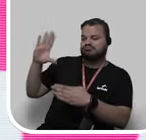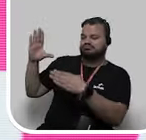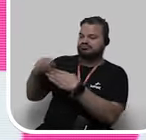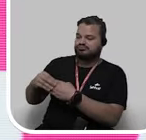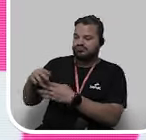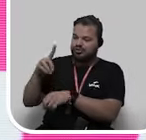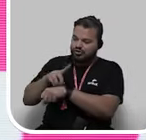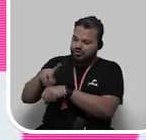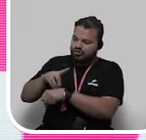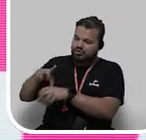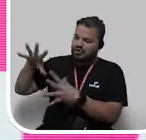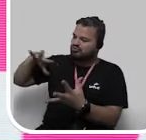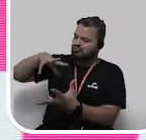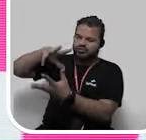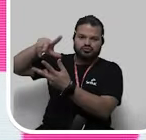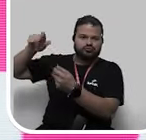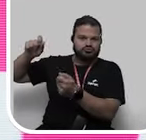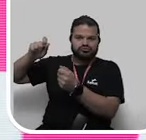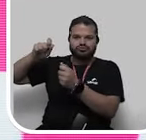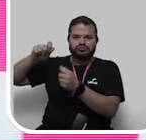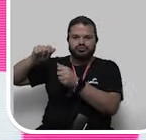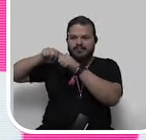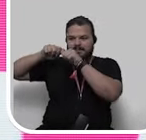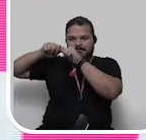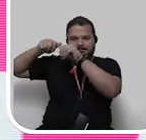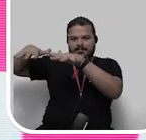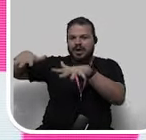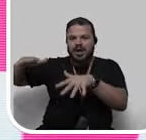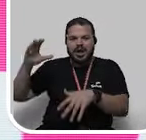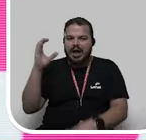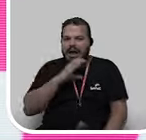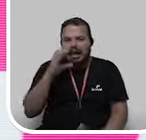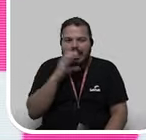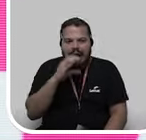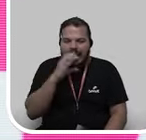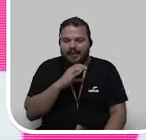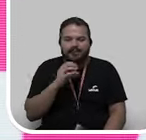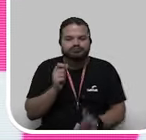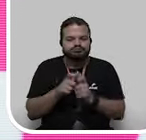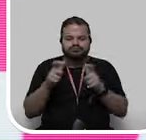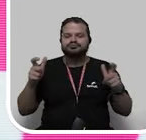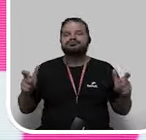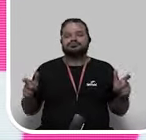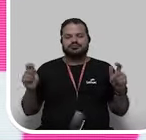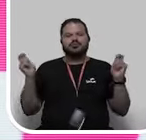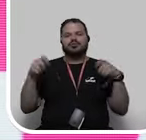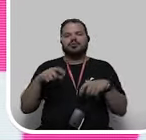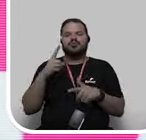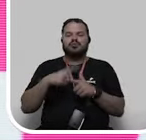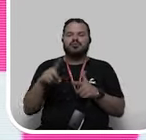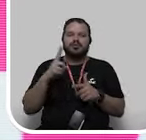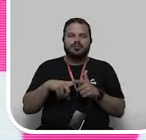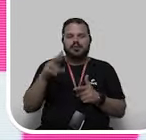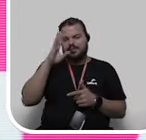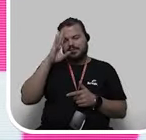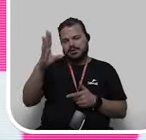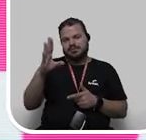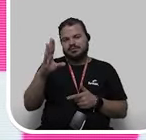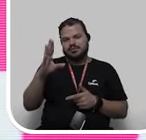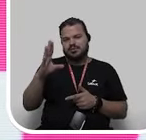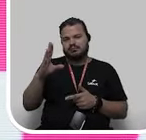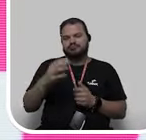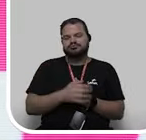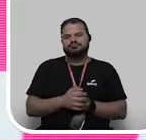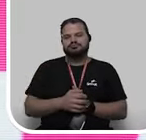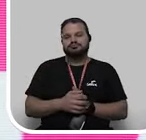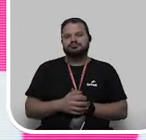digital no mundo inteiro, numa escala muito maior, numa velocidade muito maior e com um problema principal, com um risco muito baixo. Né?